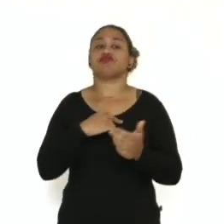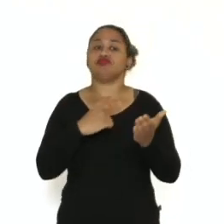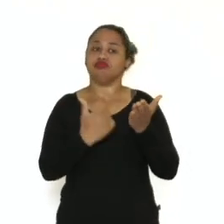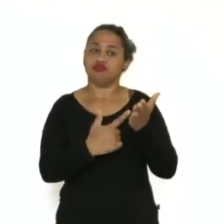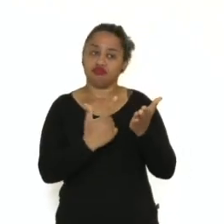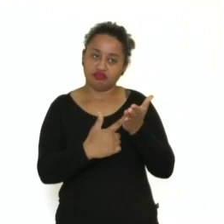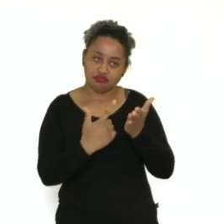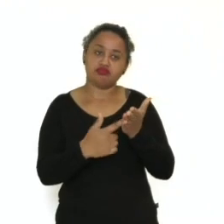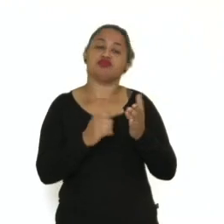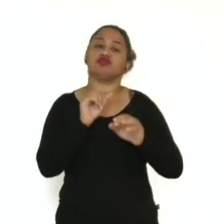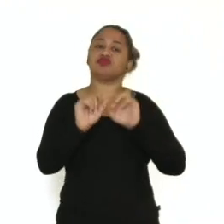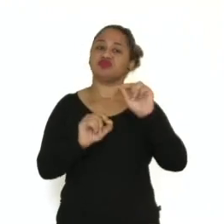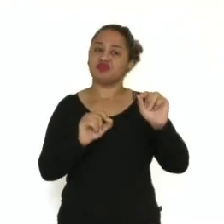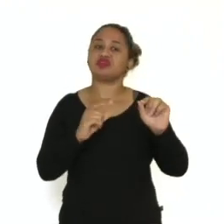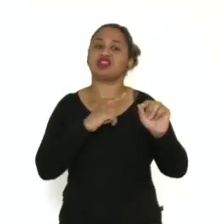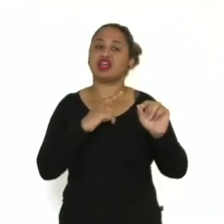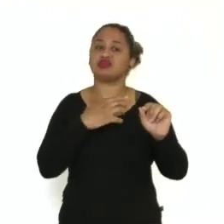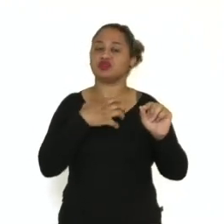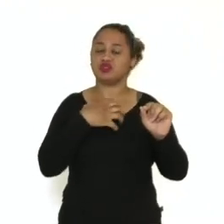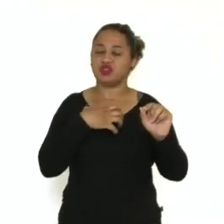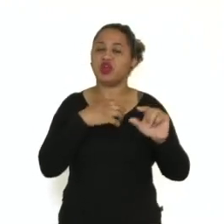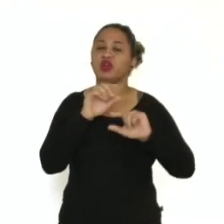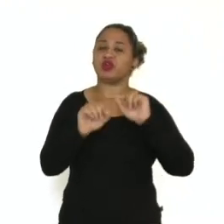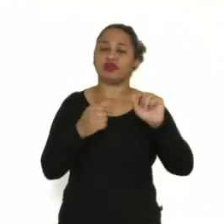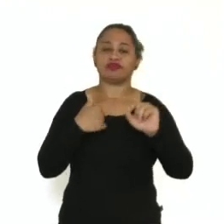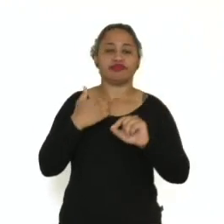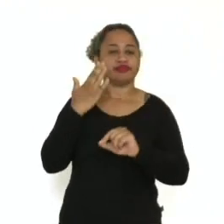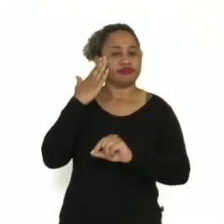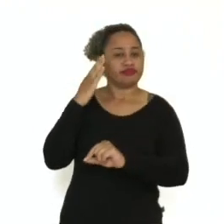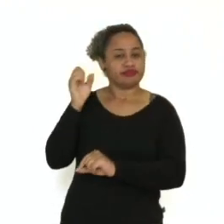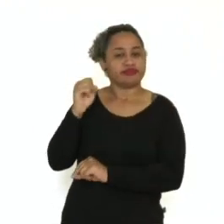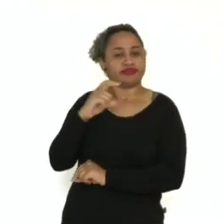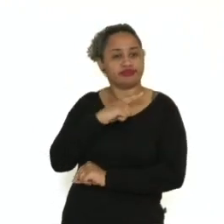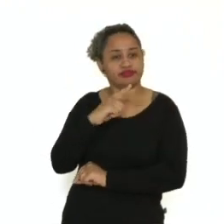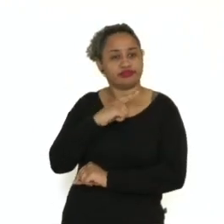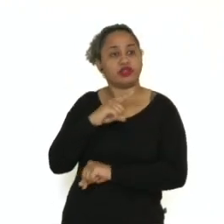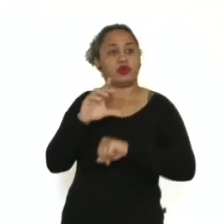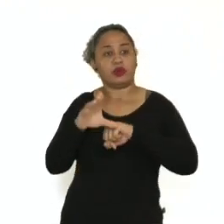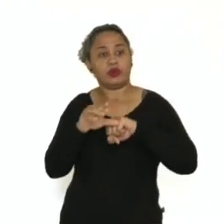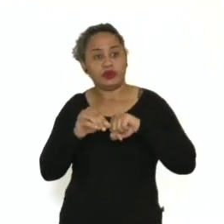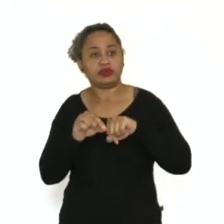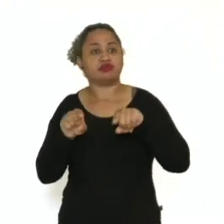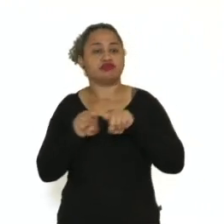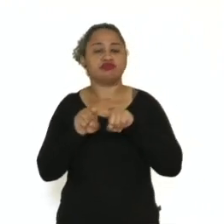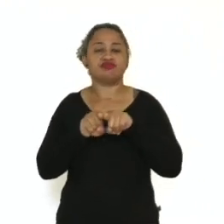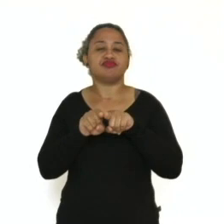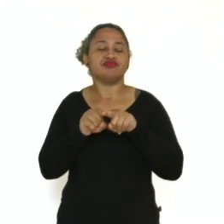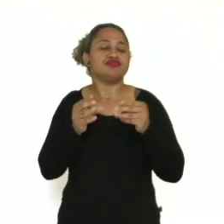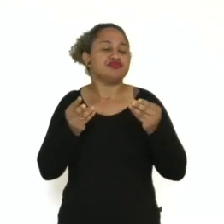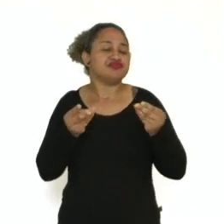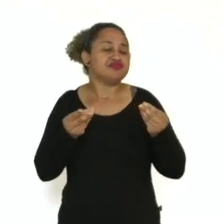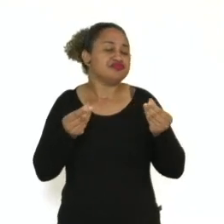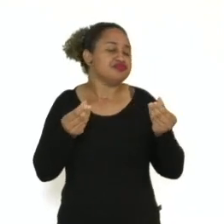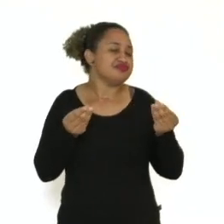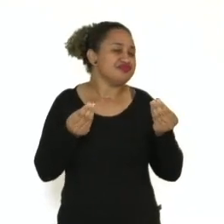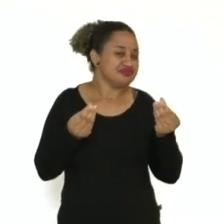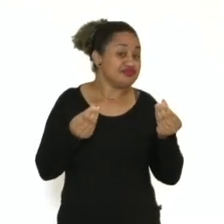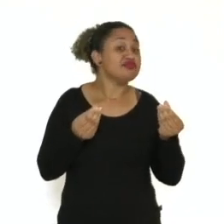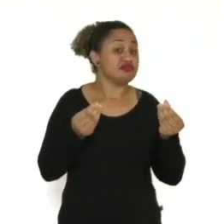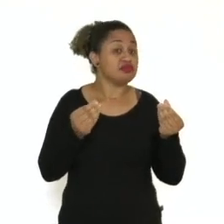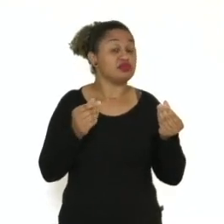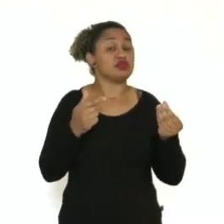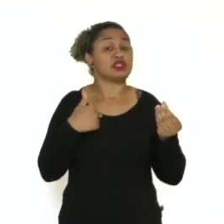são receptáculos e veículos da sabedoria, dos conhecimentos e das sensibilidades. Cultivar